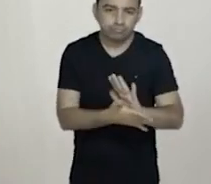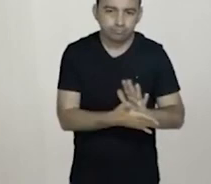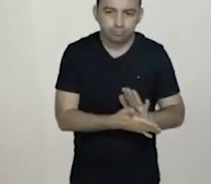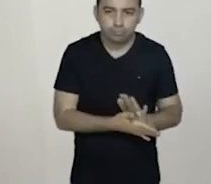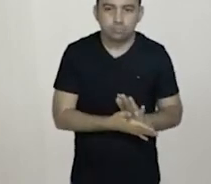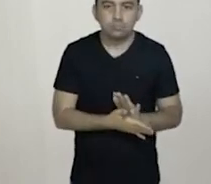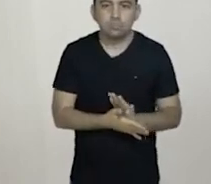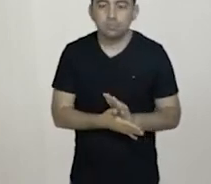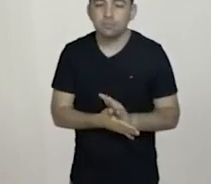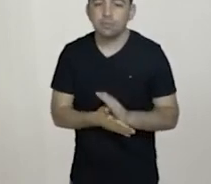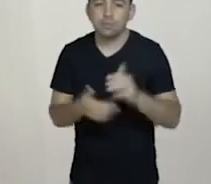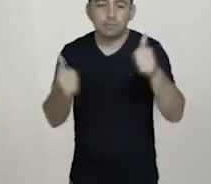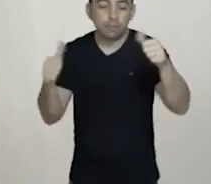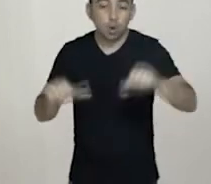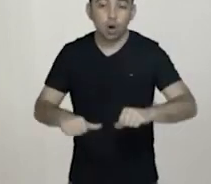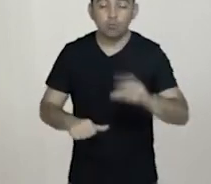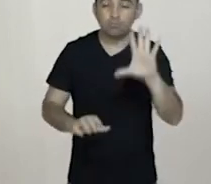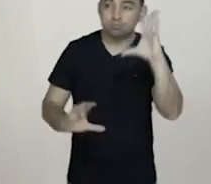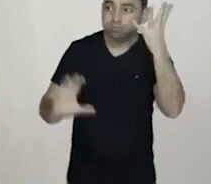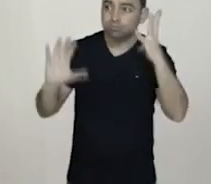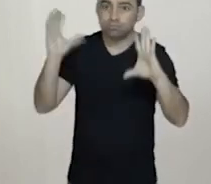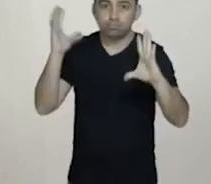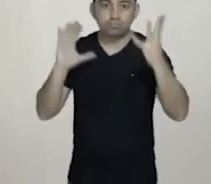e eventos climáticos